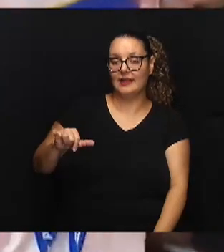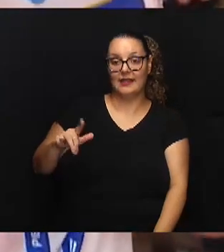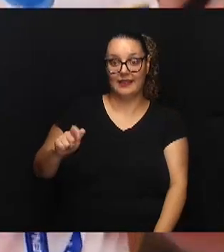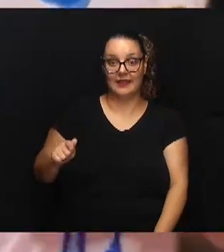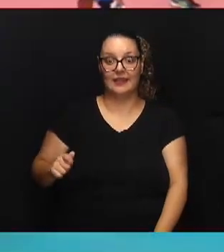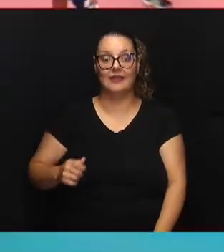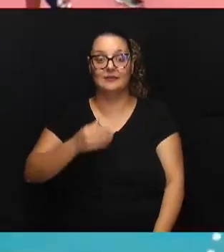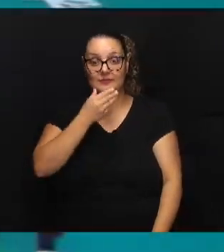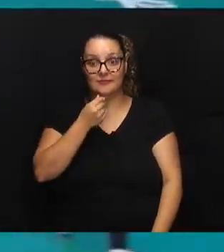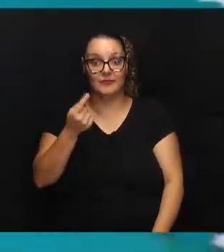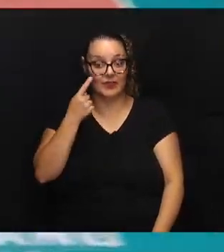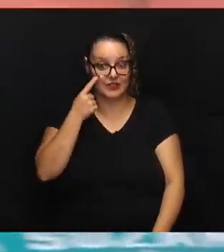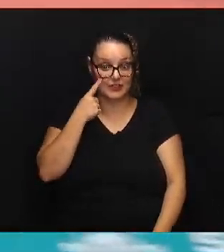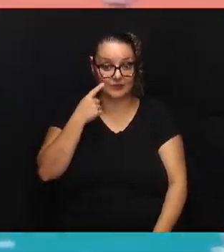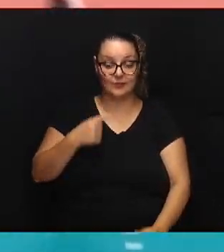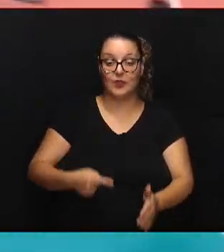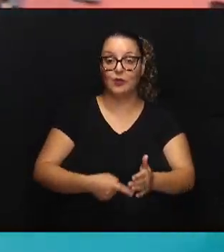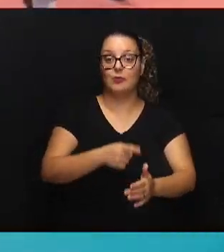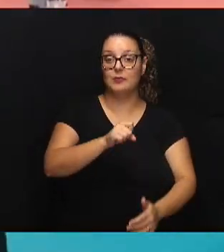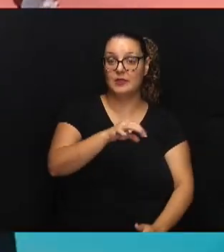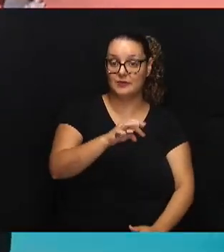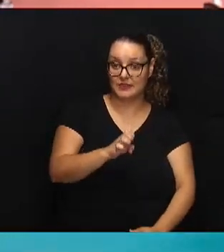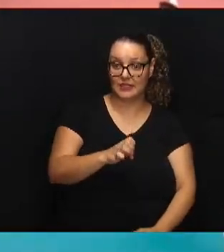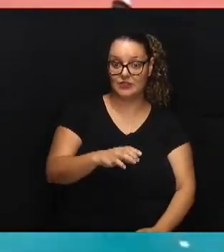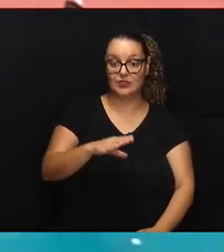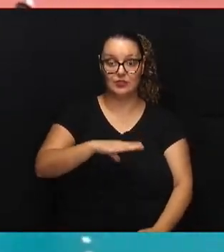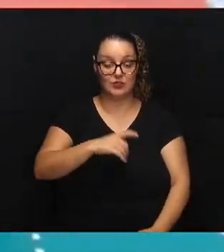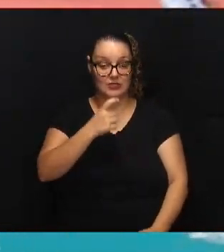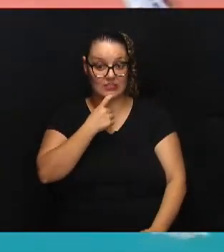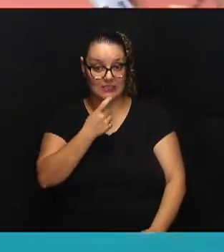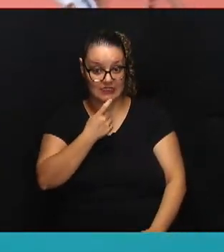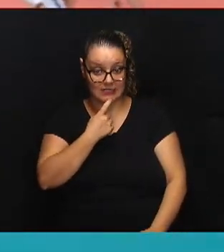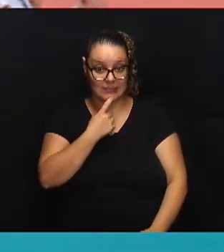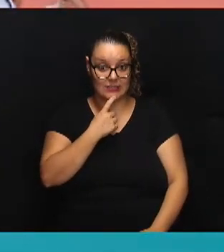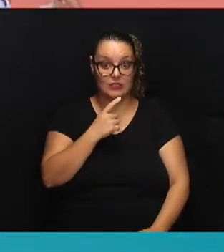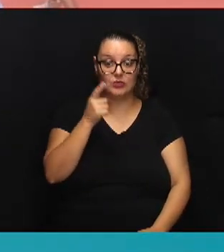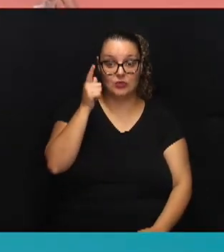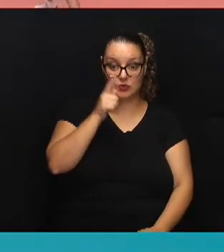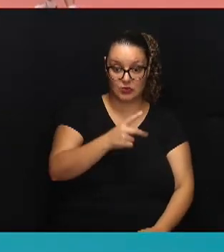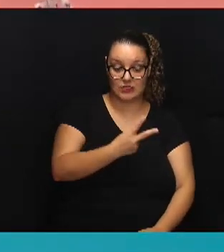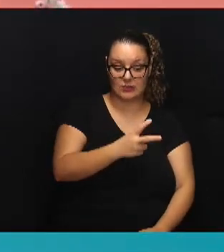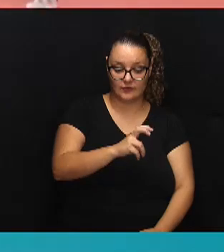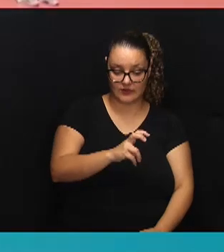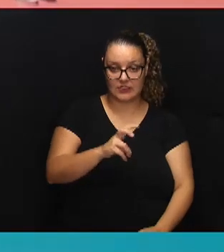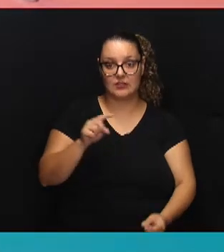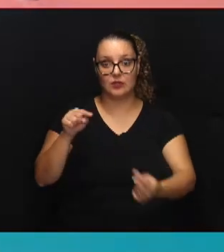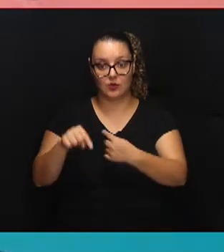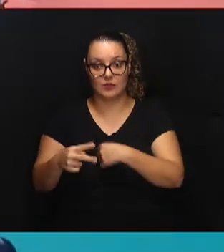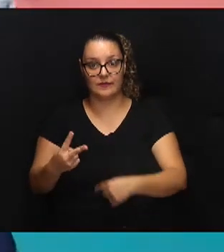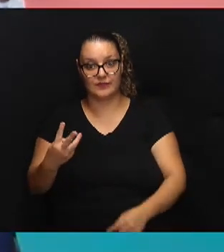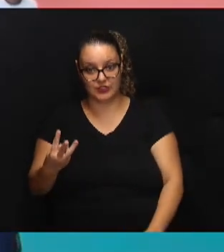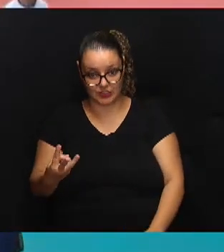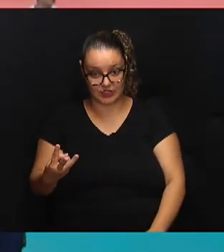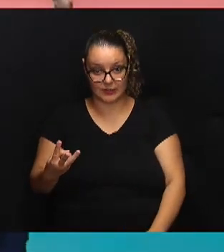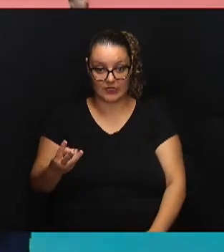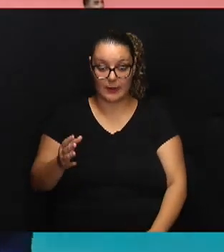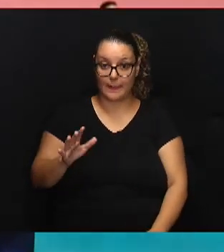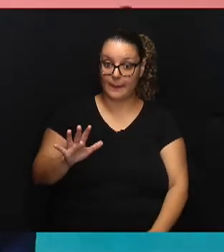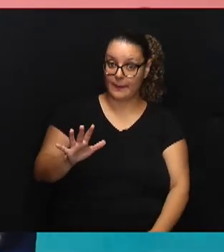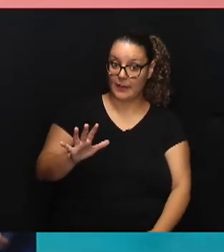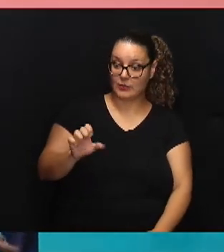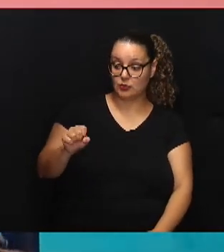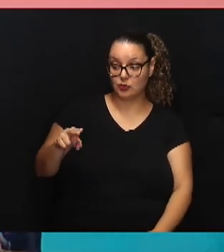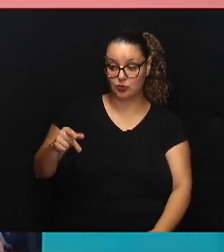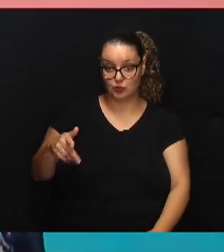as parciais. Primeiro set, os campineiros conseguiram fechar em 25-23, só que aí o